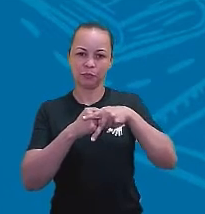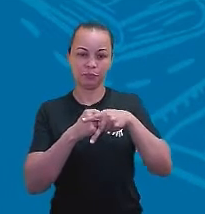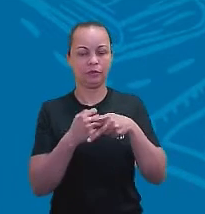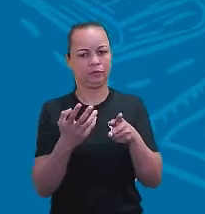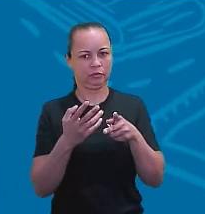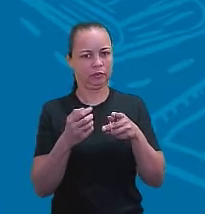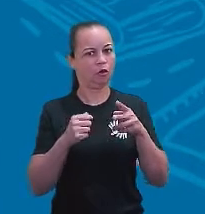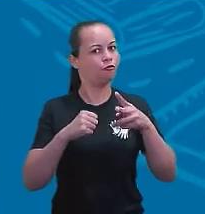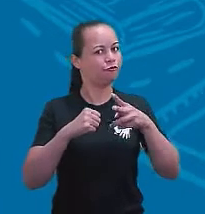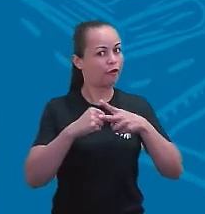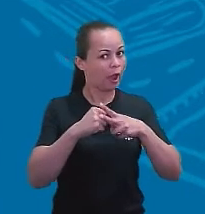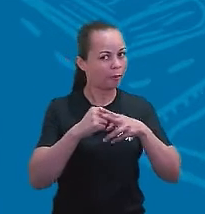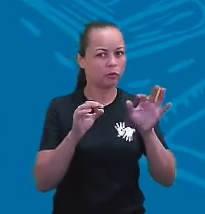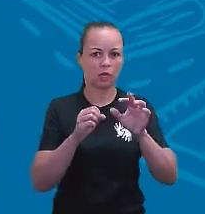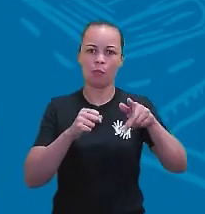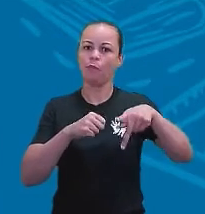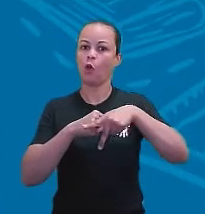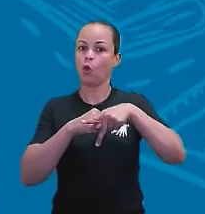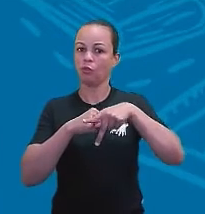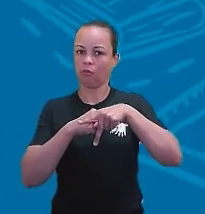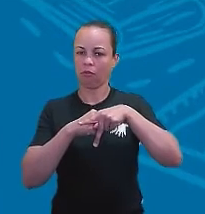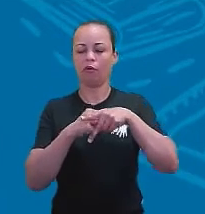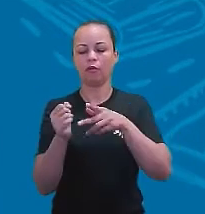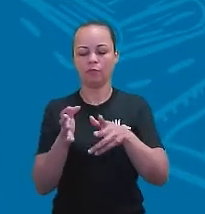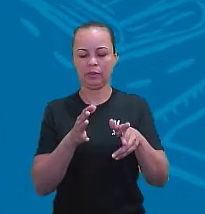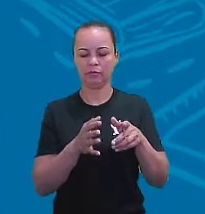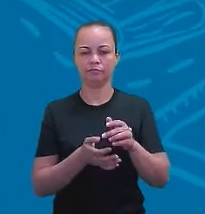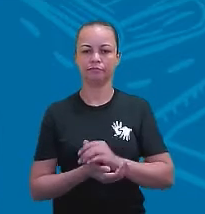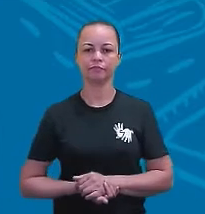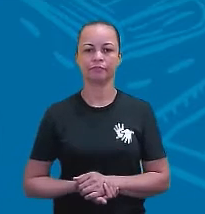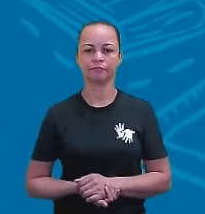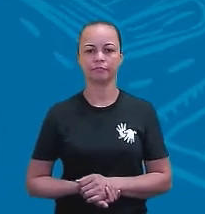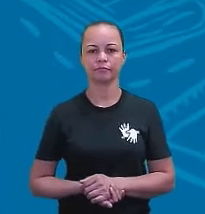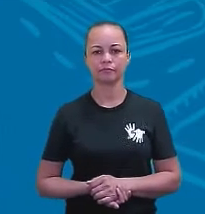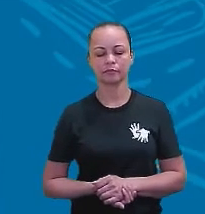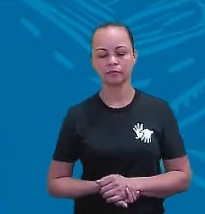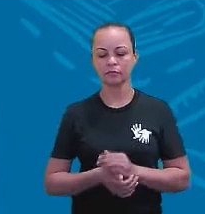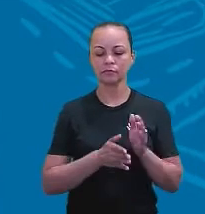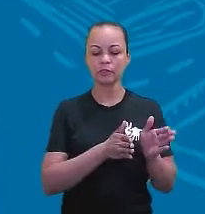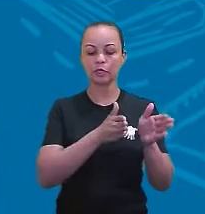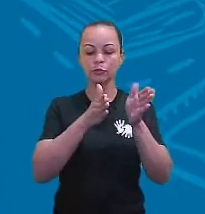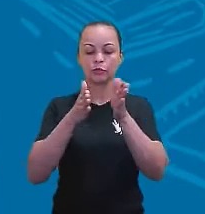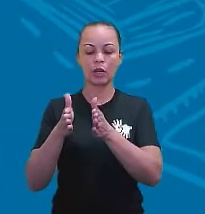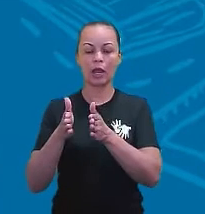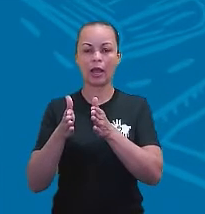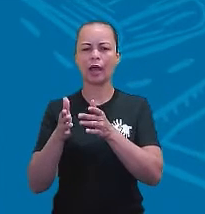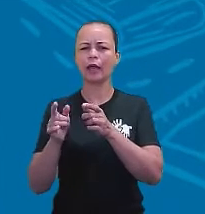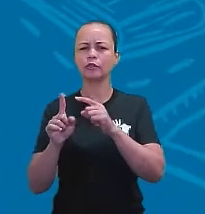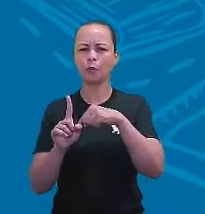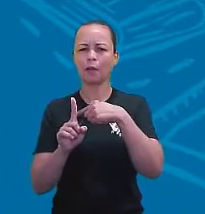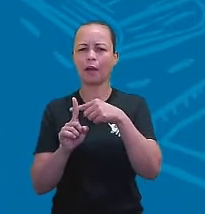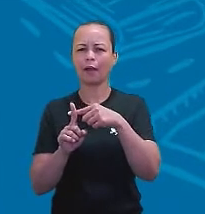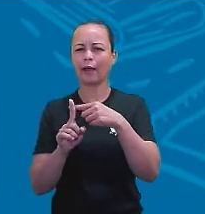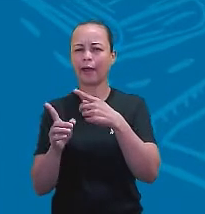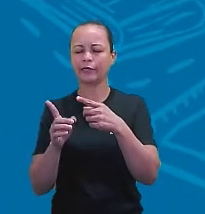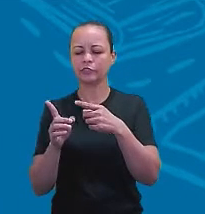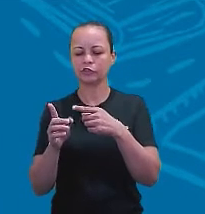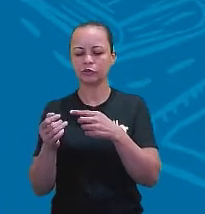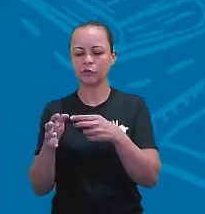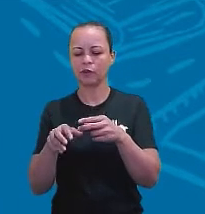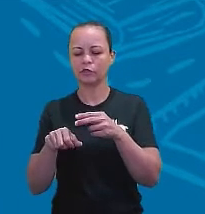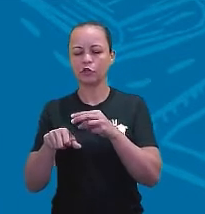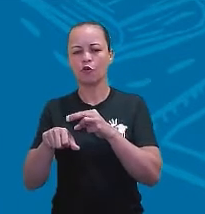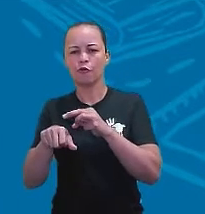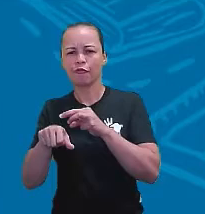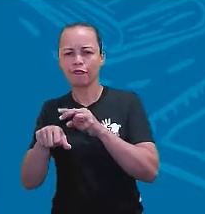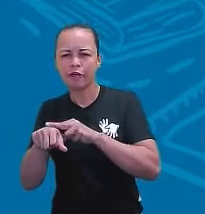não é o verbo, é o pronome, tá? Todos os pronomes pessoais. E do lado, eu tenho aí, no quadrinho verde,